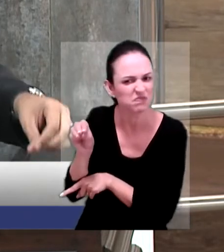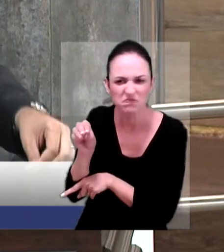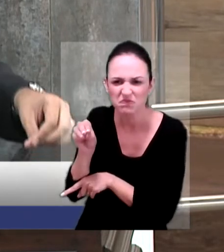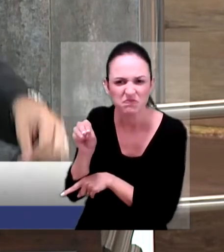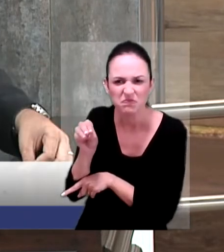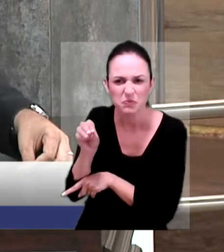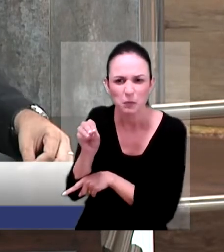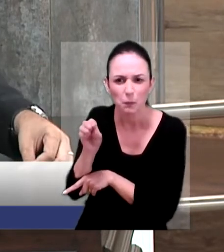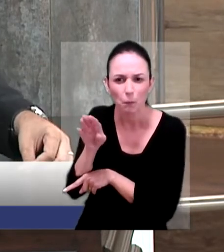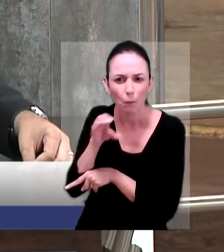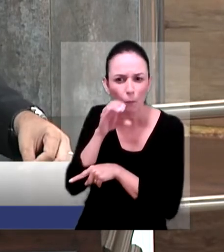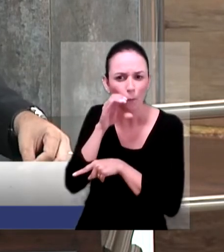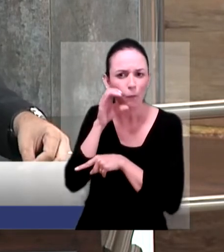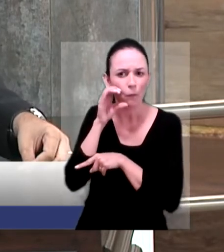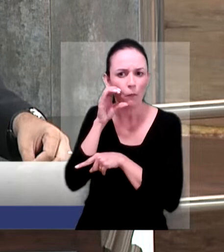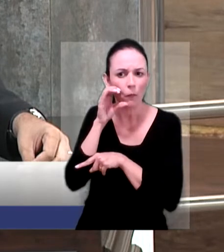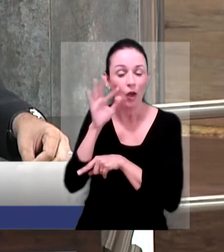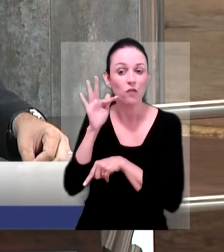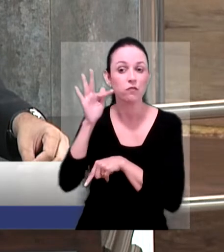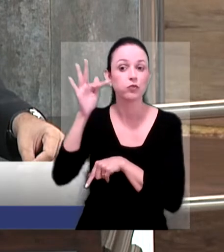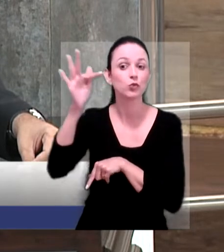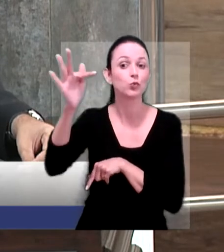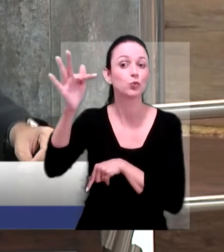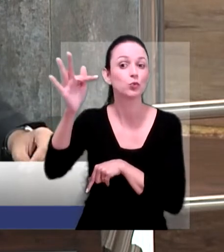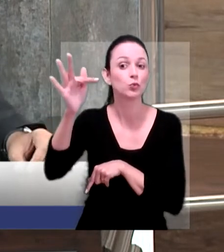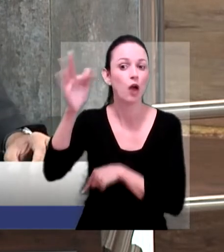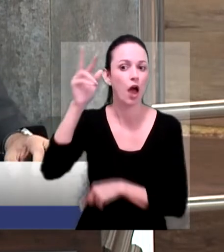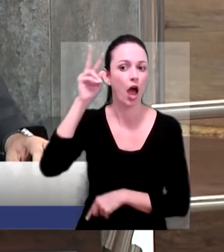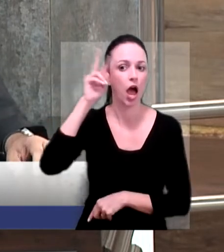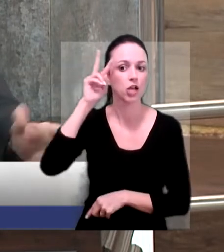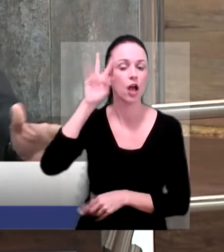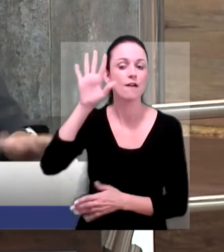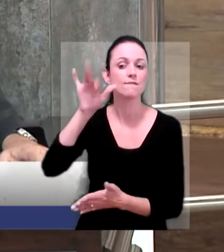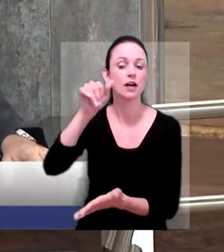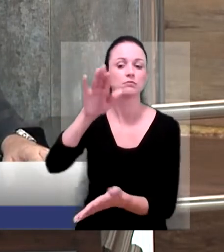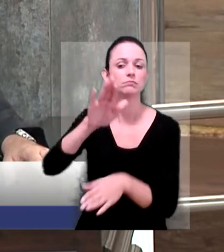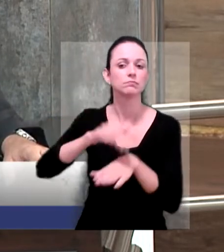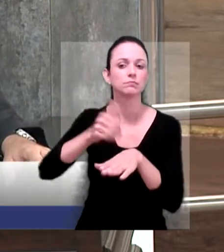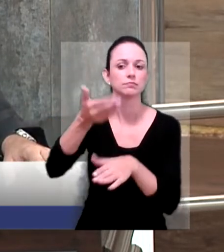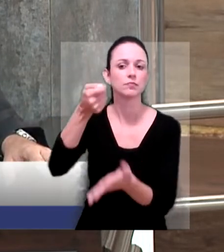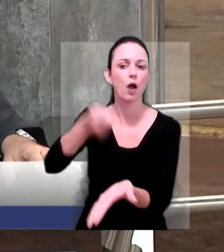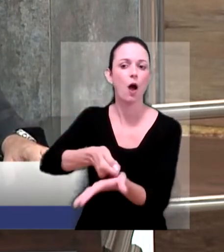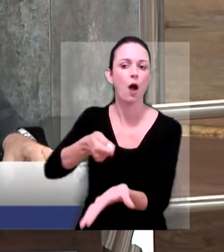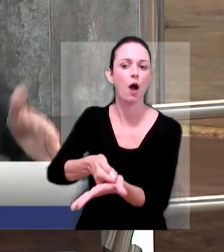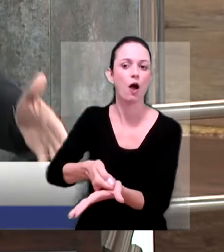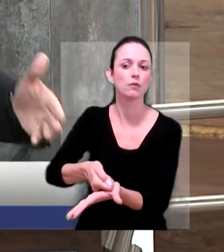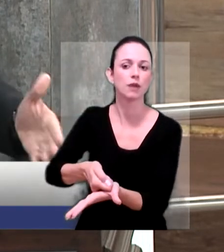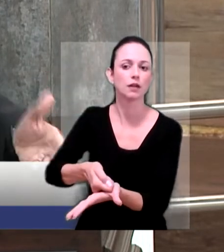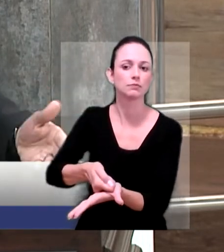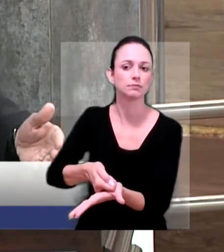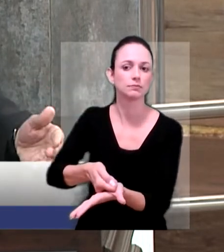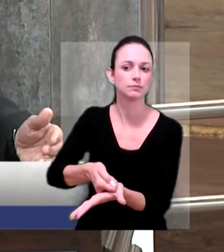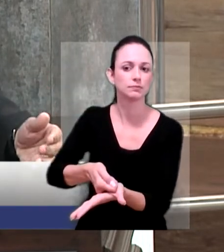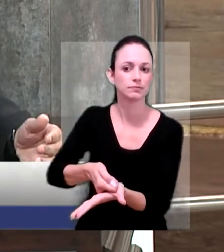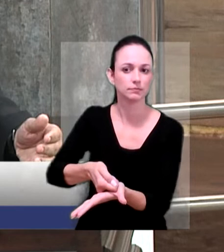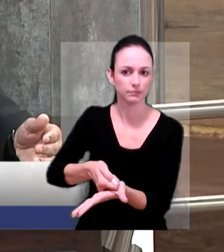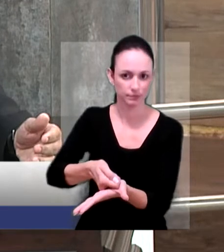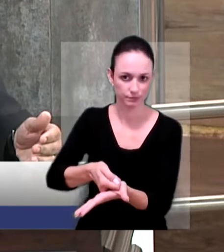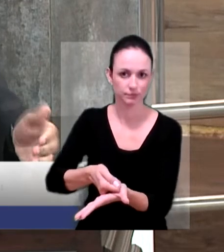vai cobrar de nós isso. Por fim, eu quero agradecer a quem